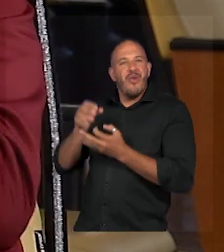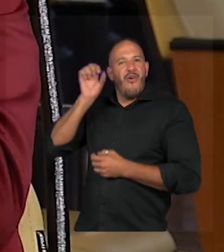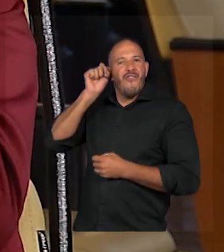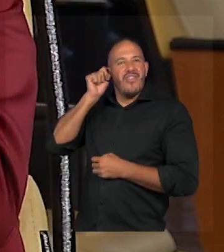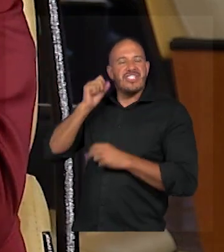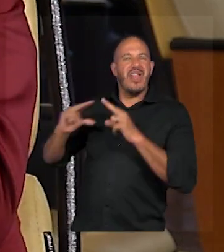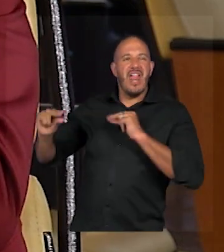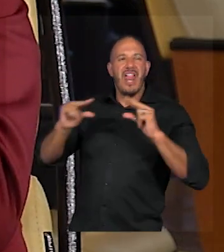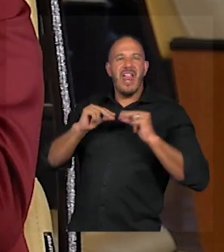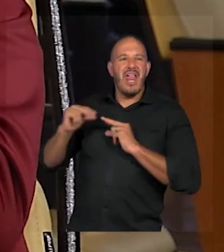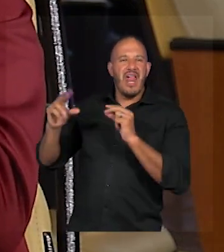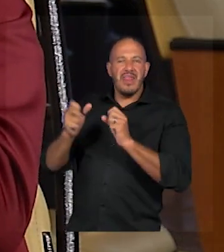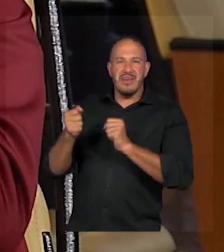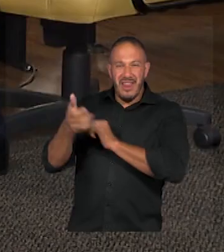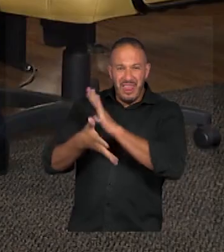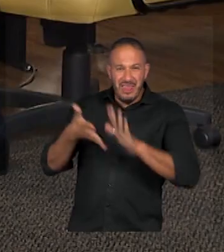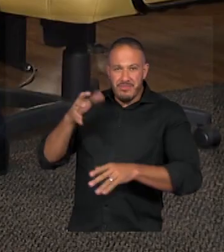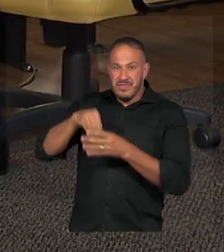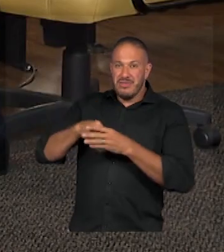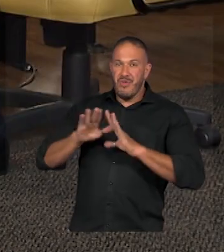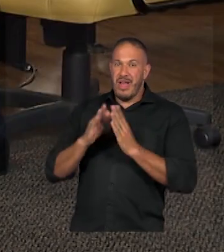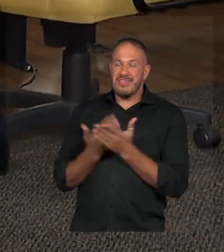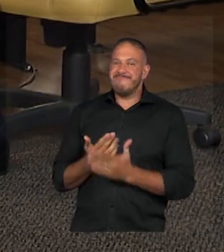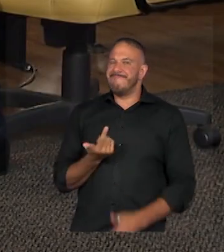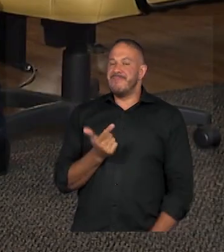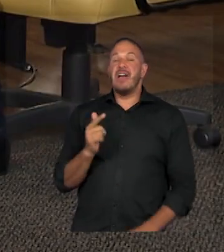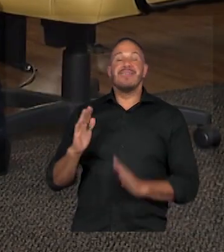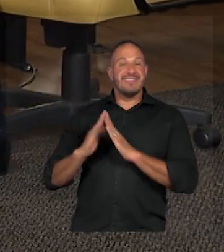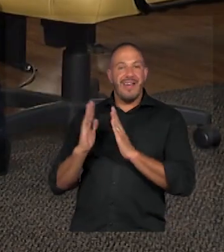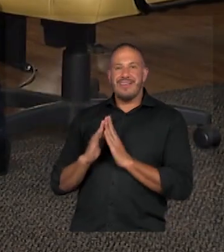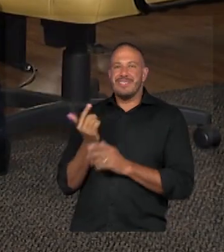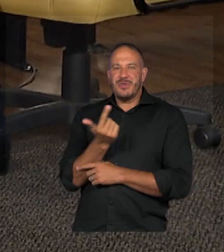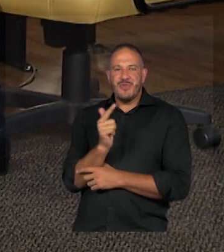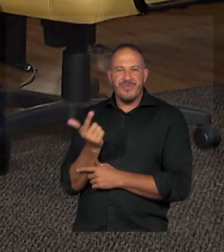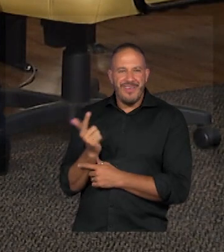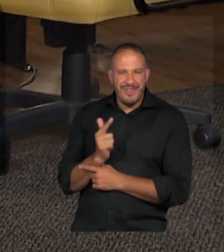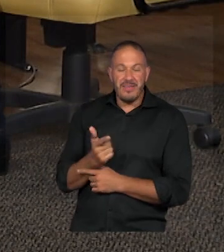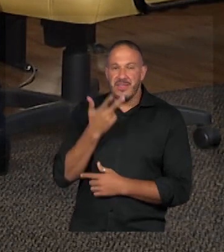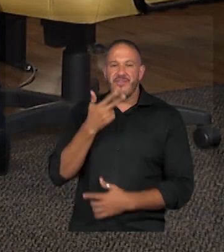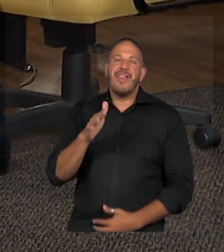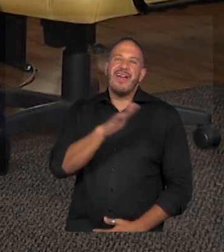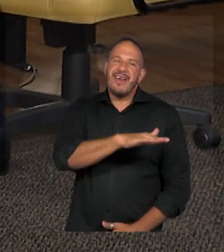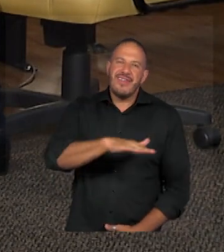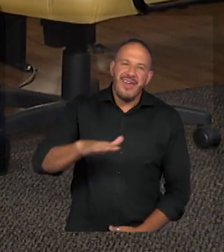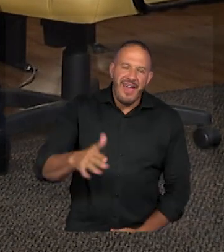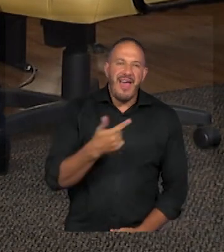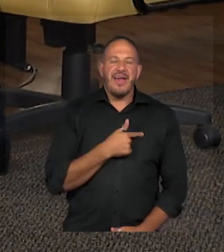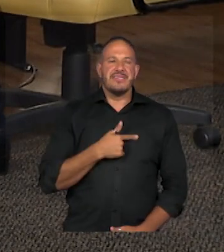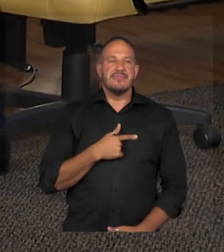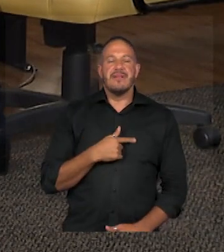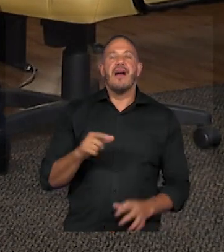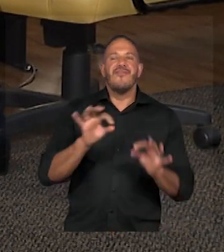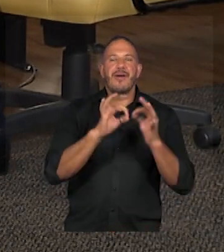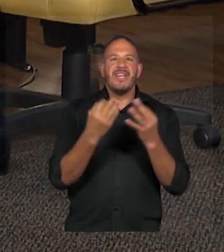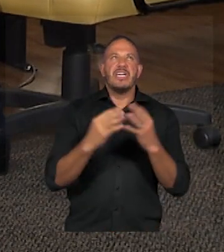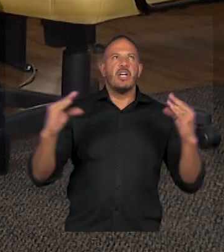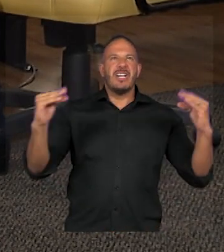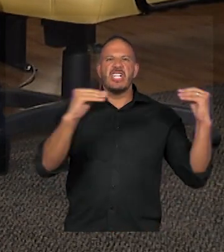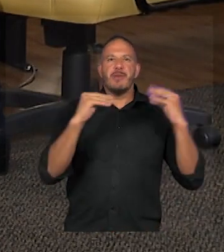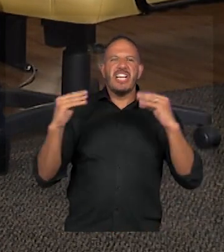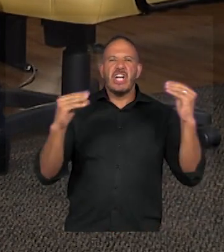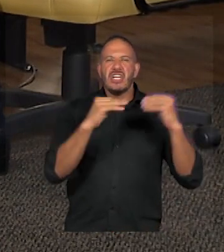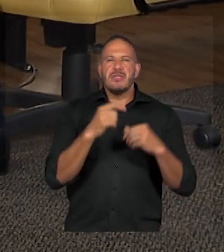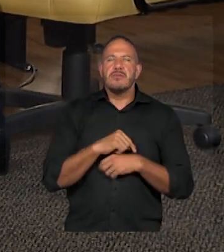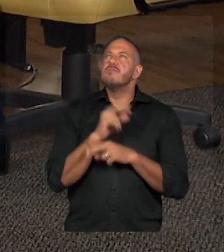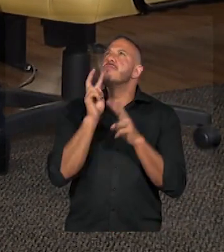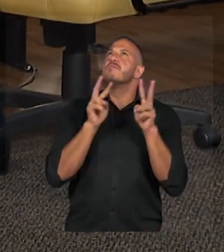Então, não tem a Libra em casa. Então, a gente fala que são as crianças das bocas que se mexem. Desde bebezinho,